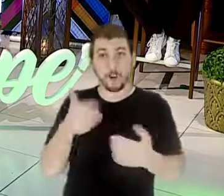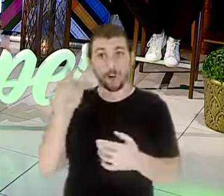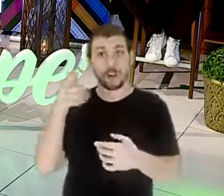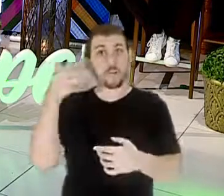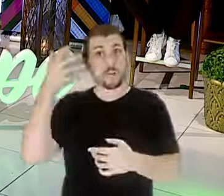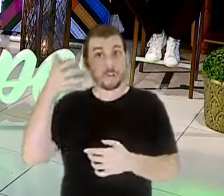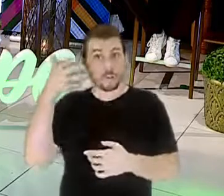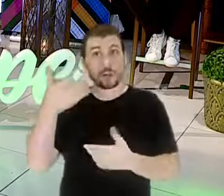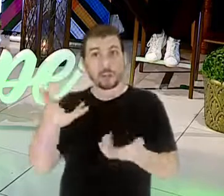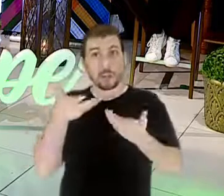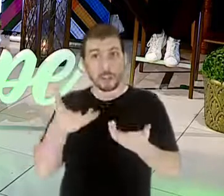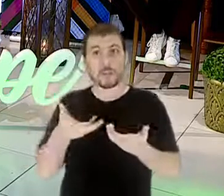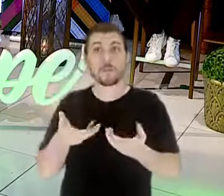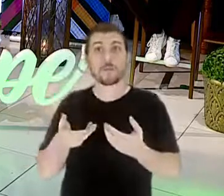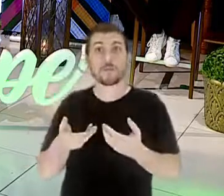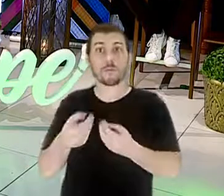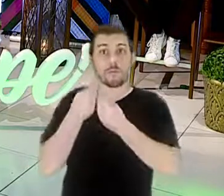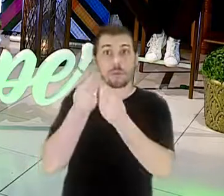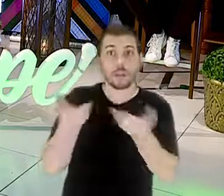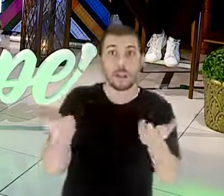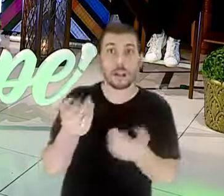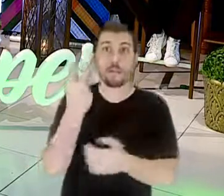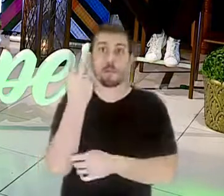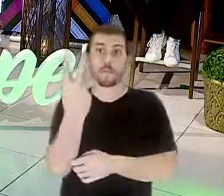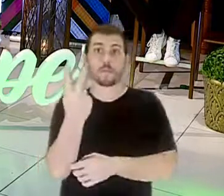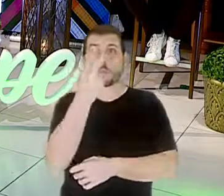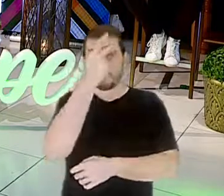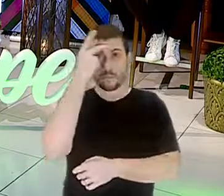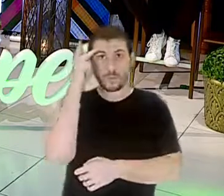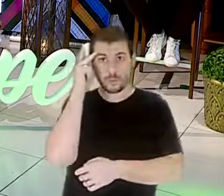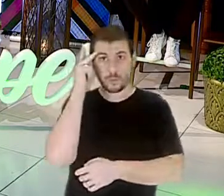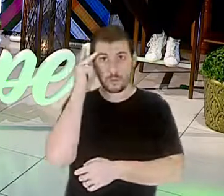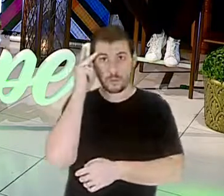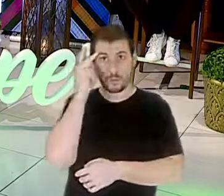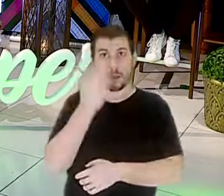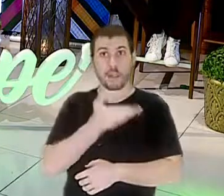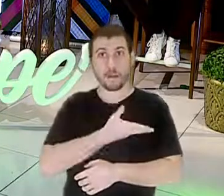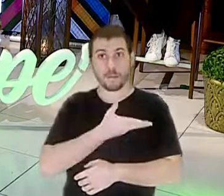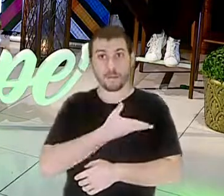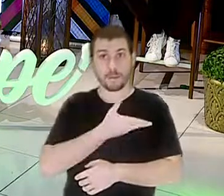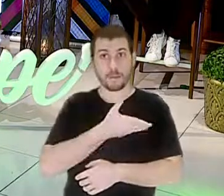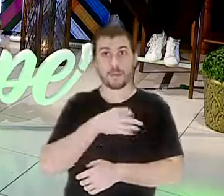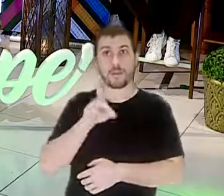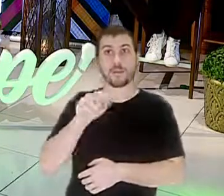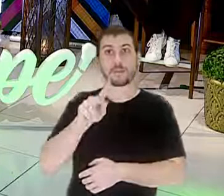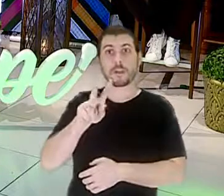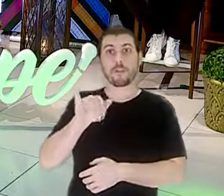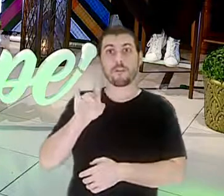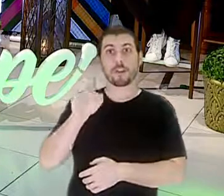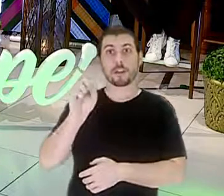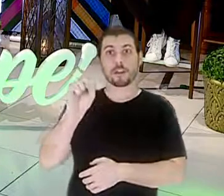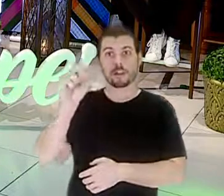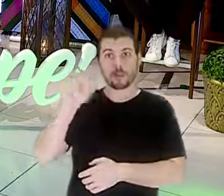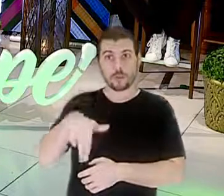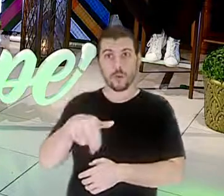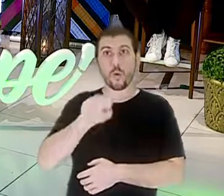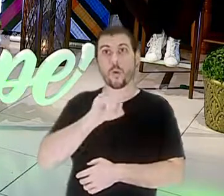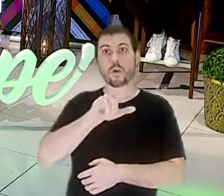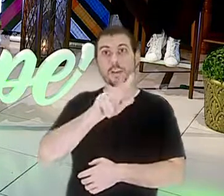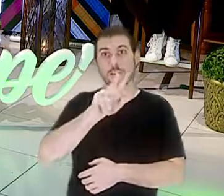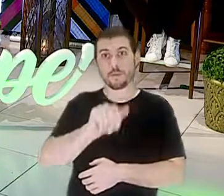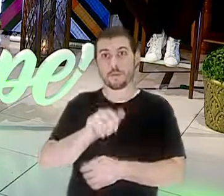Primeiramente eu quero dedicar ao meu querido irmão e amigo Davidson Silva. Um grande abraço, Davidson. Essa é uma composição